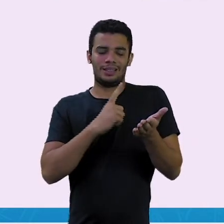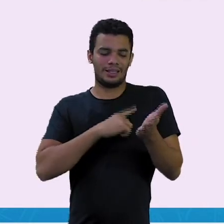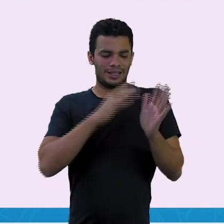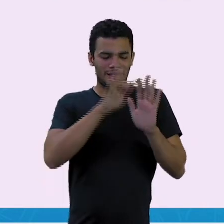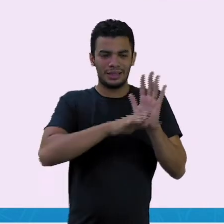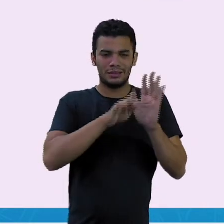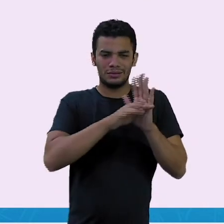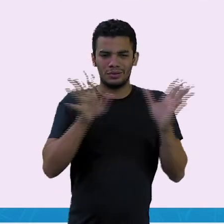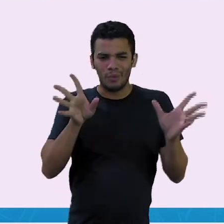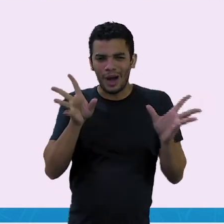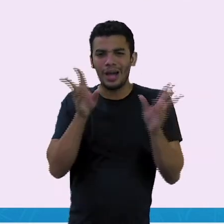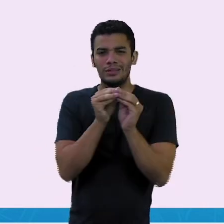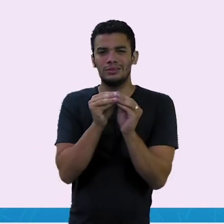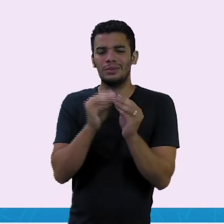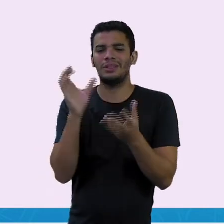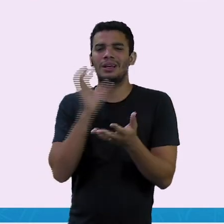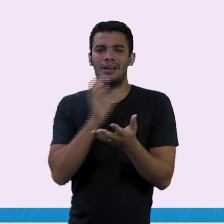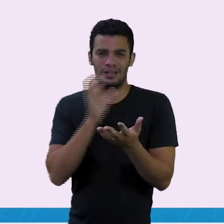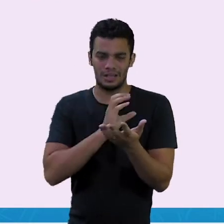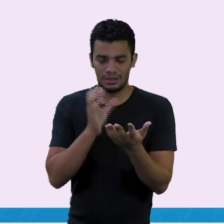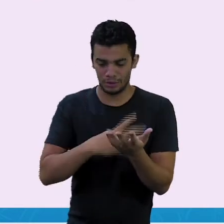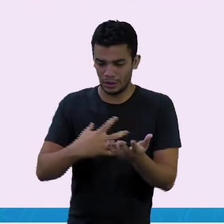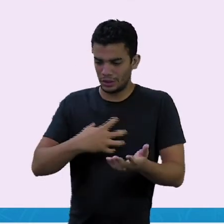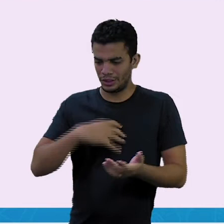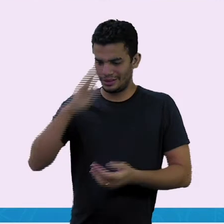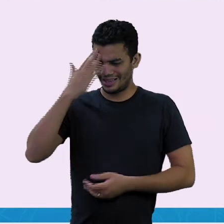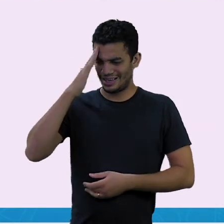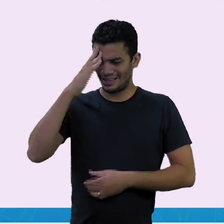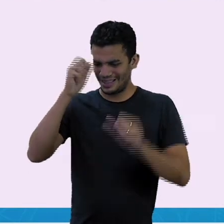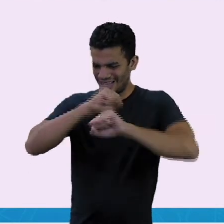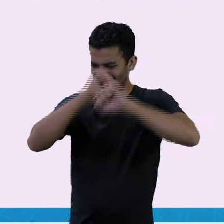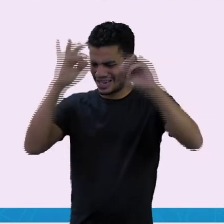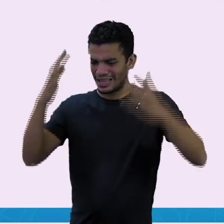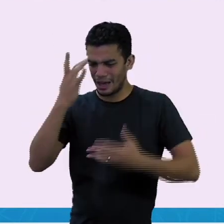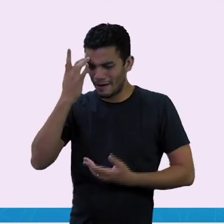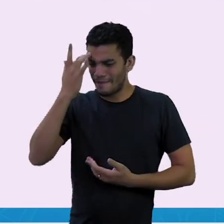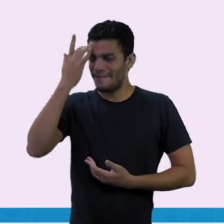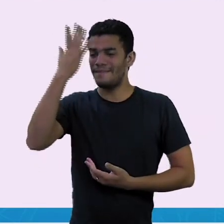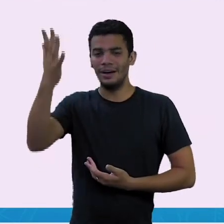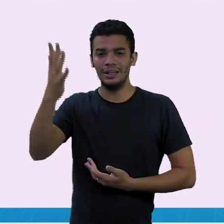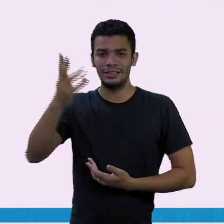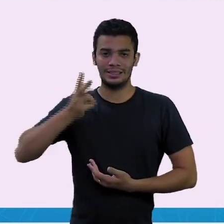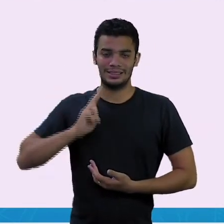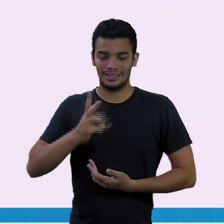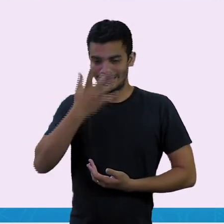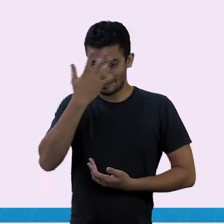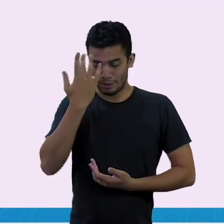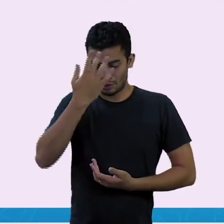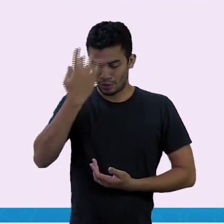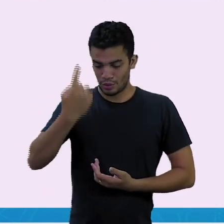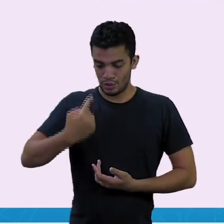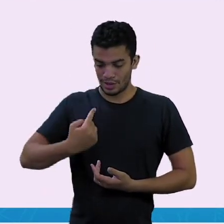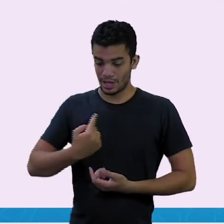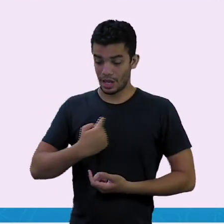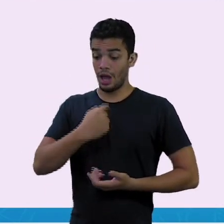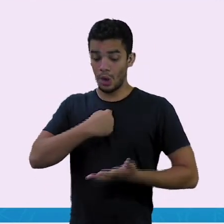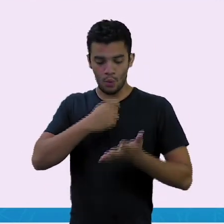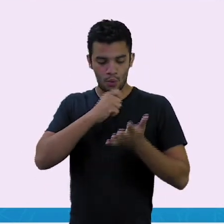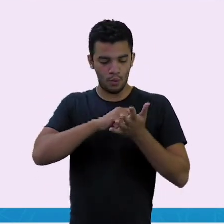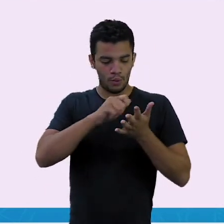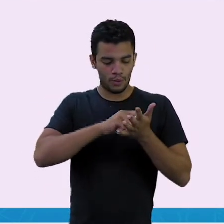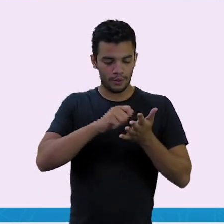textos breves, de fácil compreensão, sempre na primeira pessoa e sempre devemos lembrar